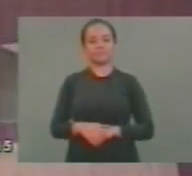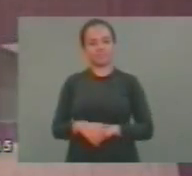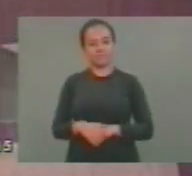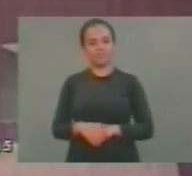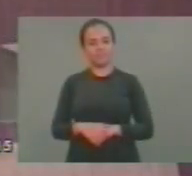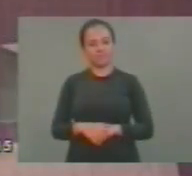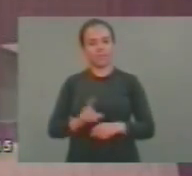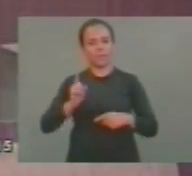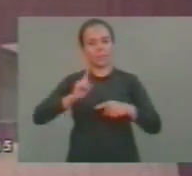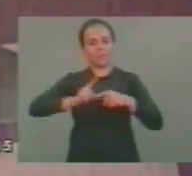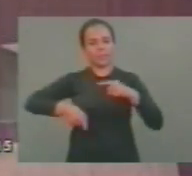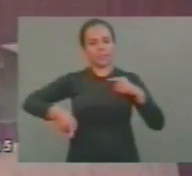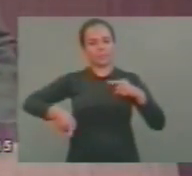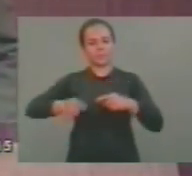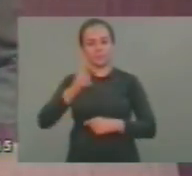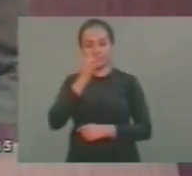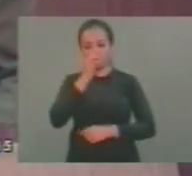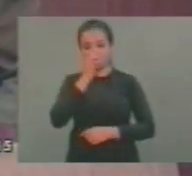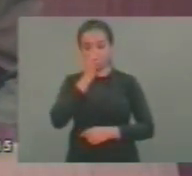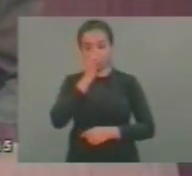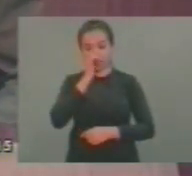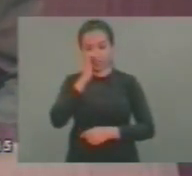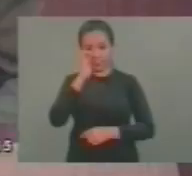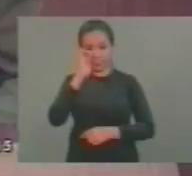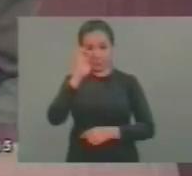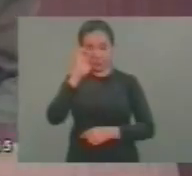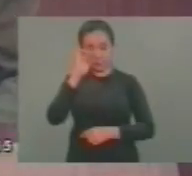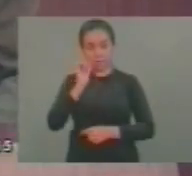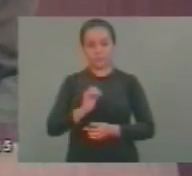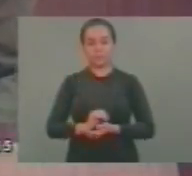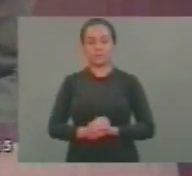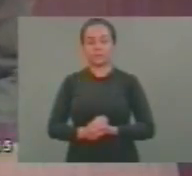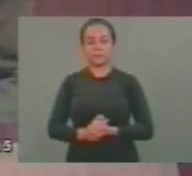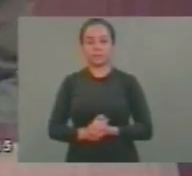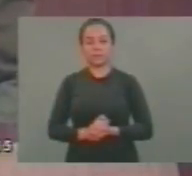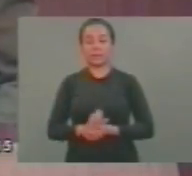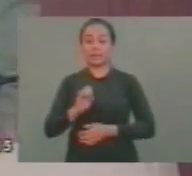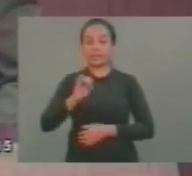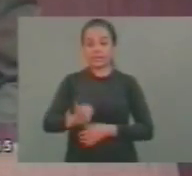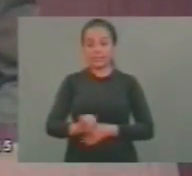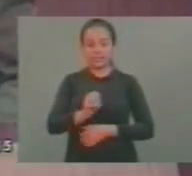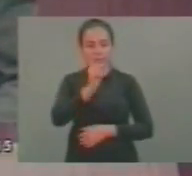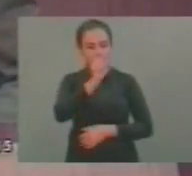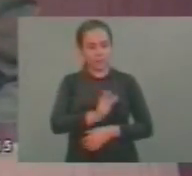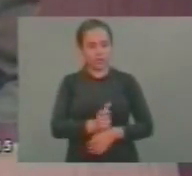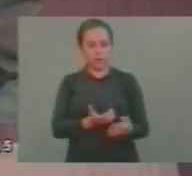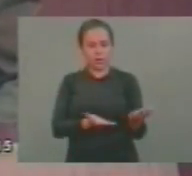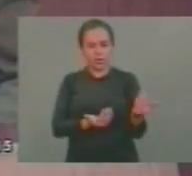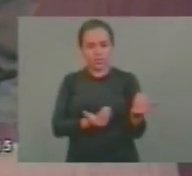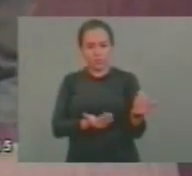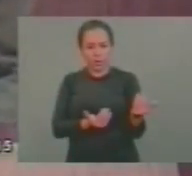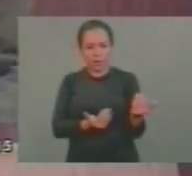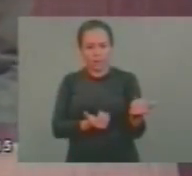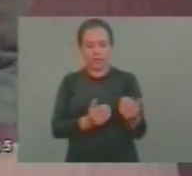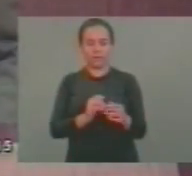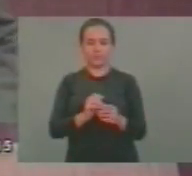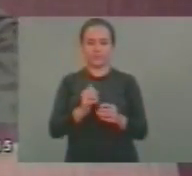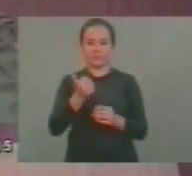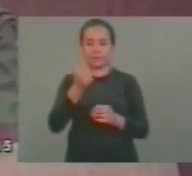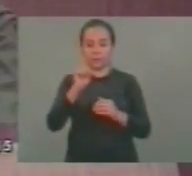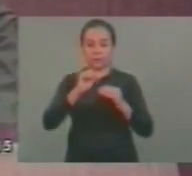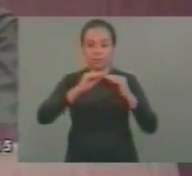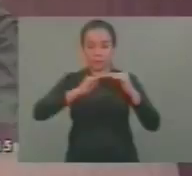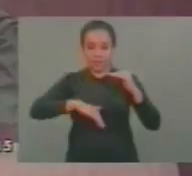Deputados. O objetivo é propor o recolhimento de menores em conflito com a lei para bases das Forças Armadas, onde